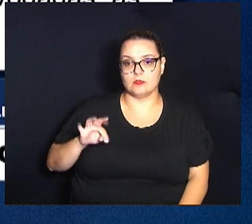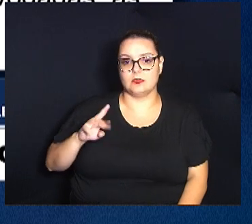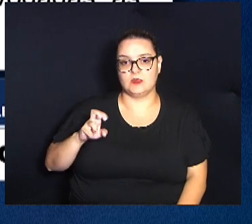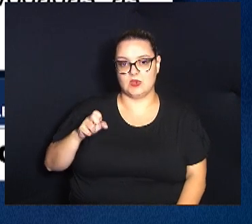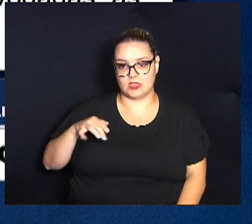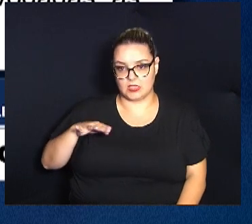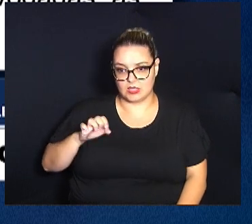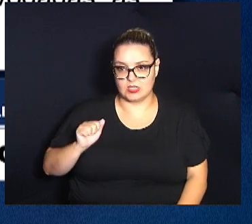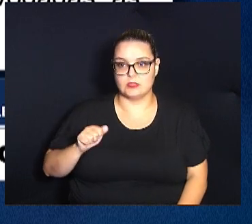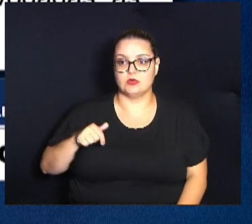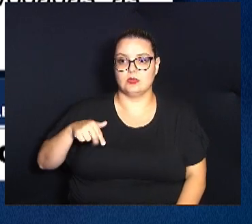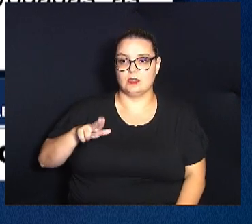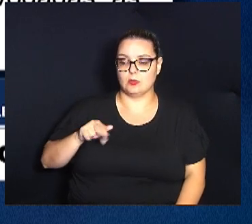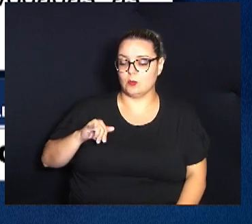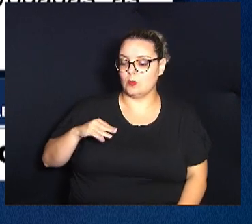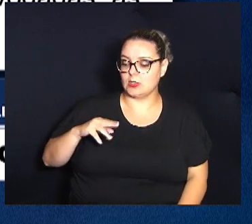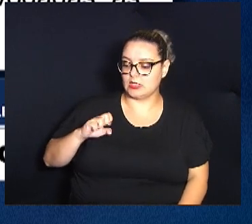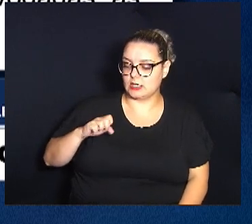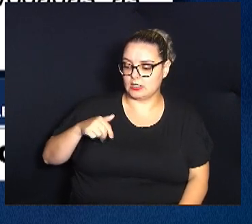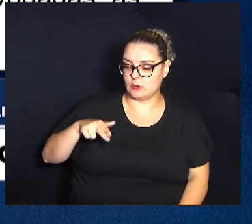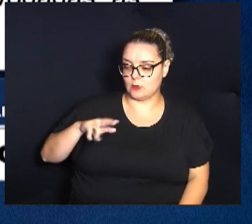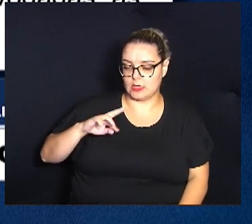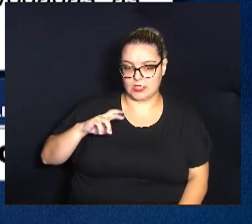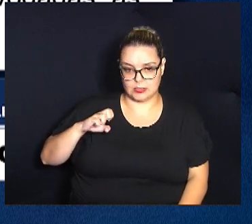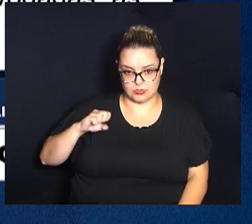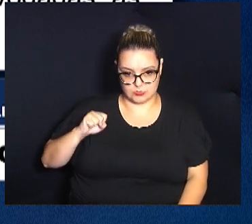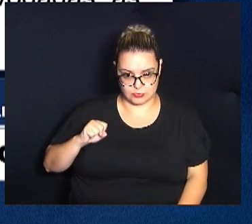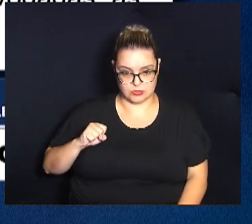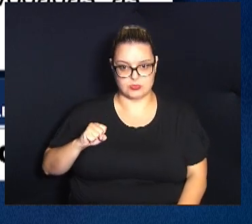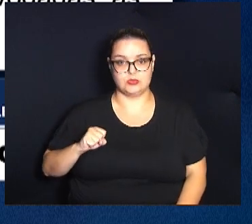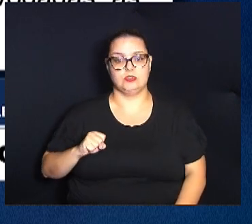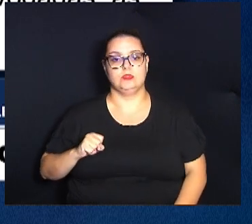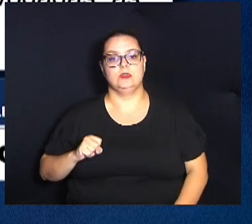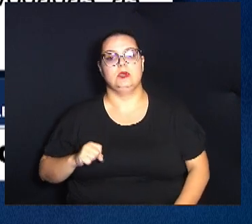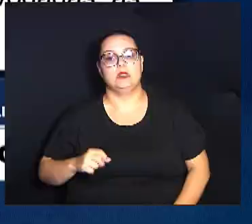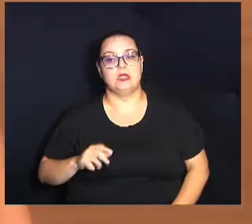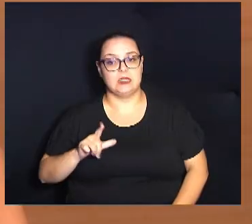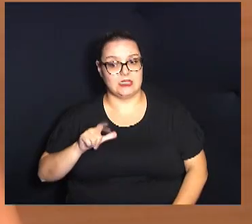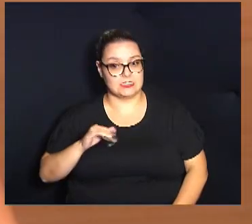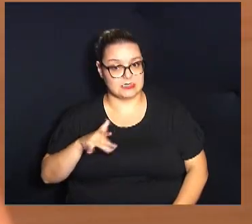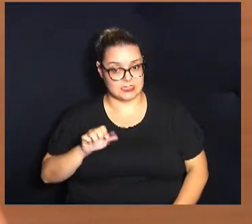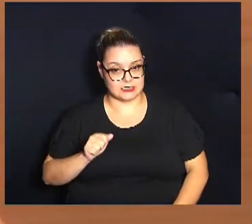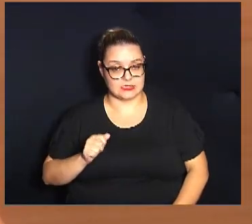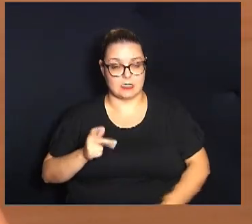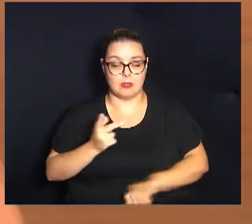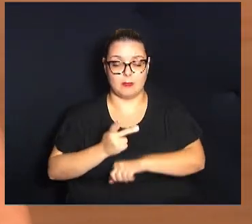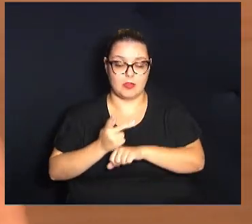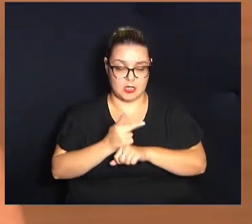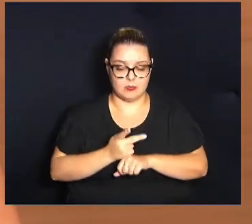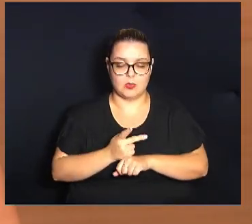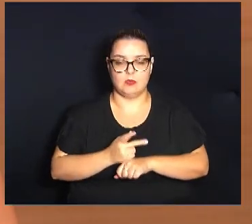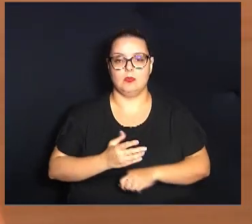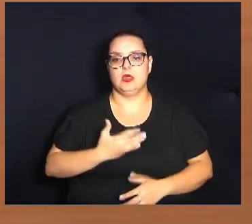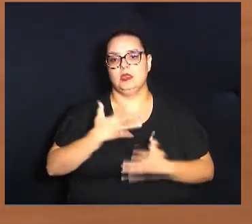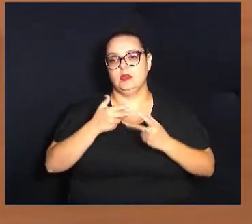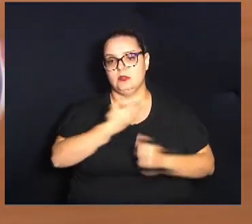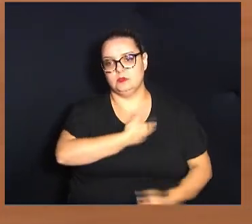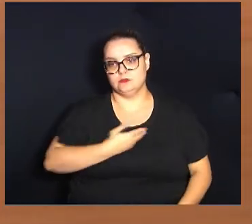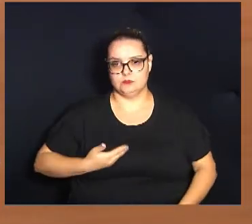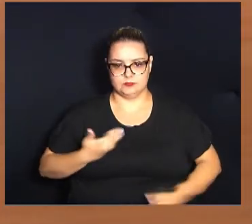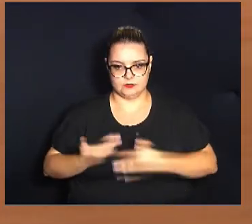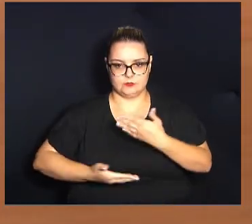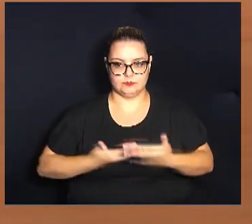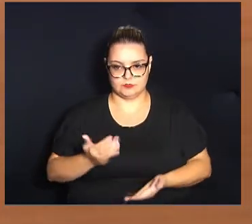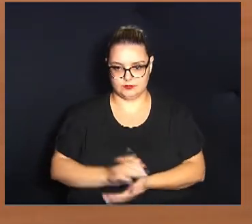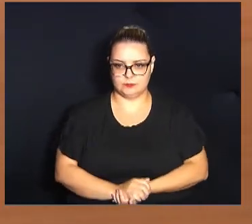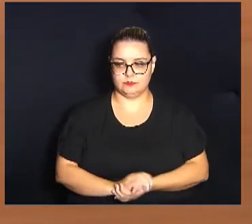e licenças-prêmio para os integrantes do funcionalismo público municipal. Ele foi um projeto de lei que nós